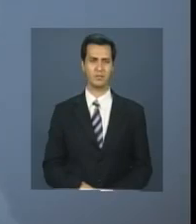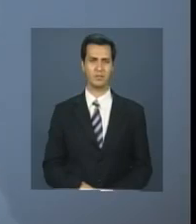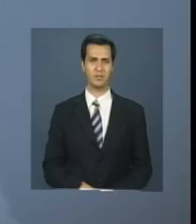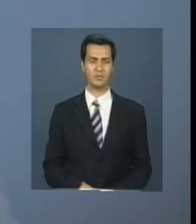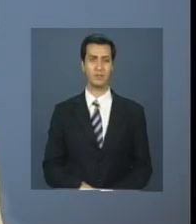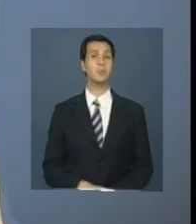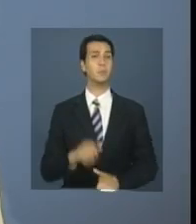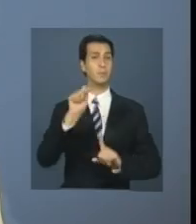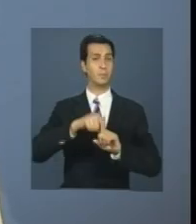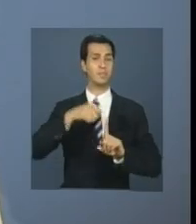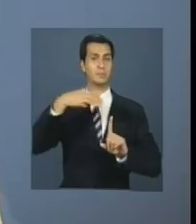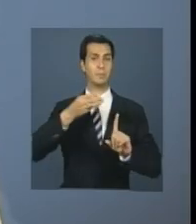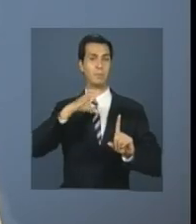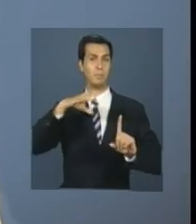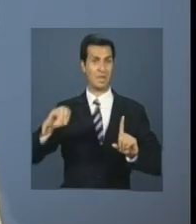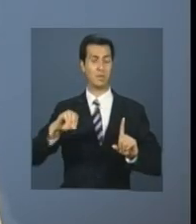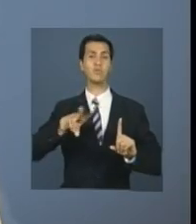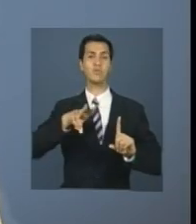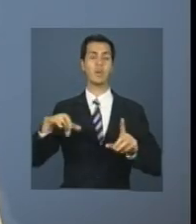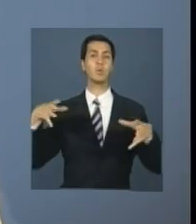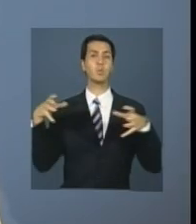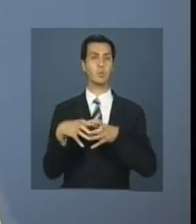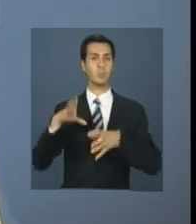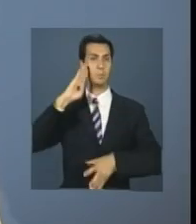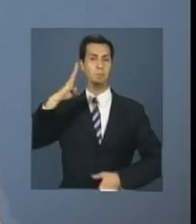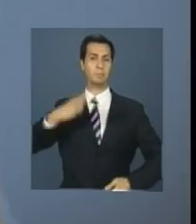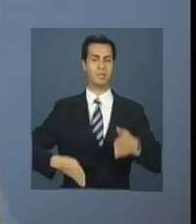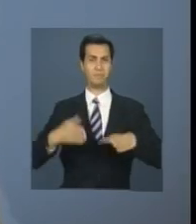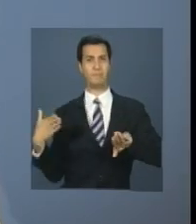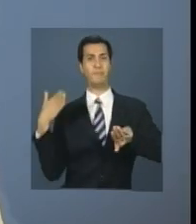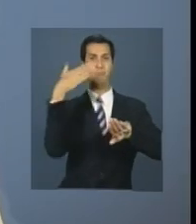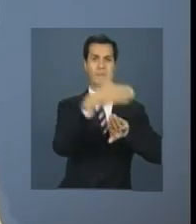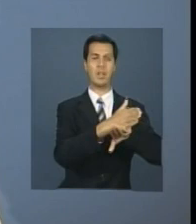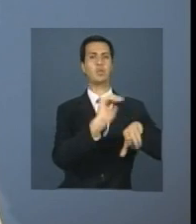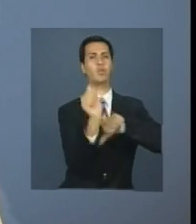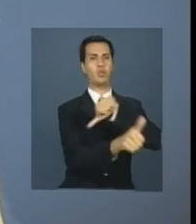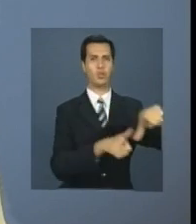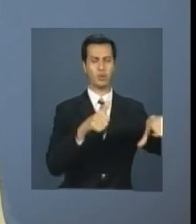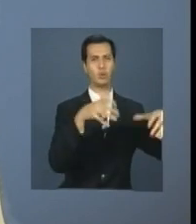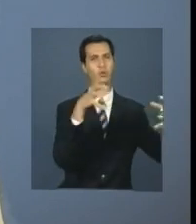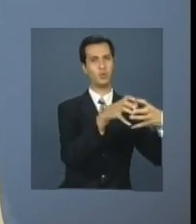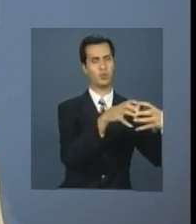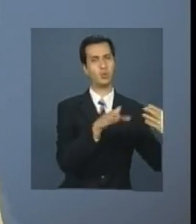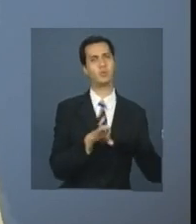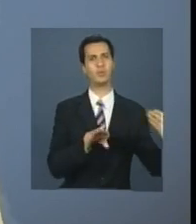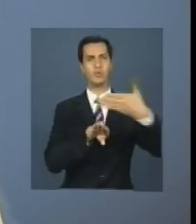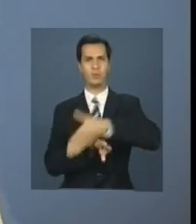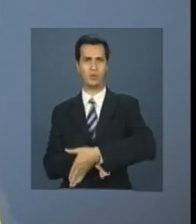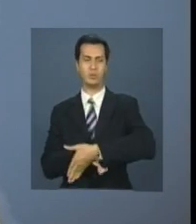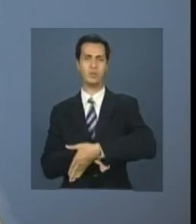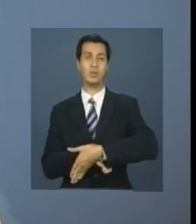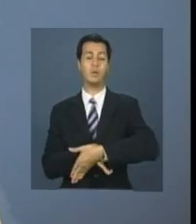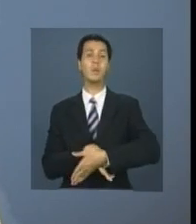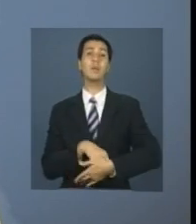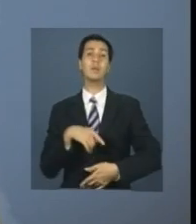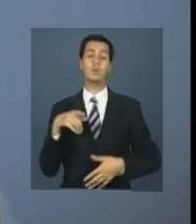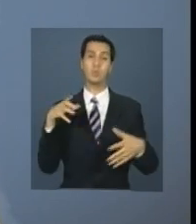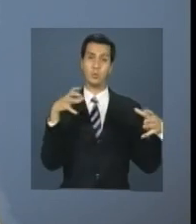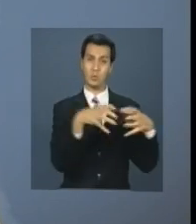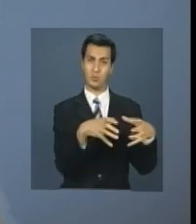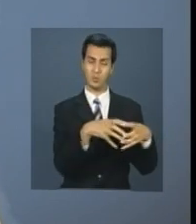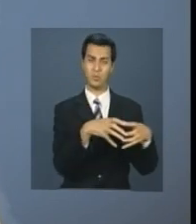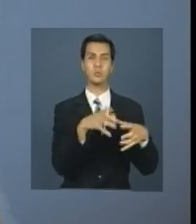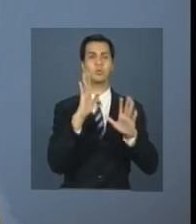Em março, segue mais um grupo de militares que vão substituir soldados que estão lá há mais de 6 meses. Eles encerraram